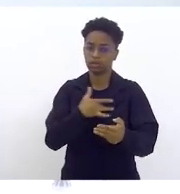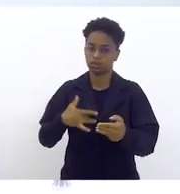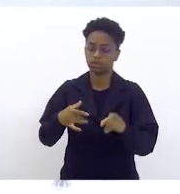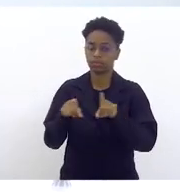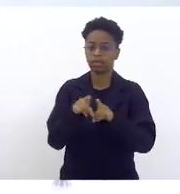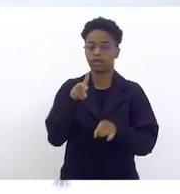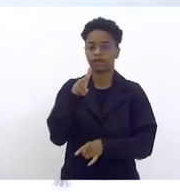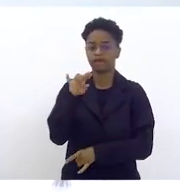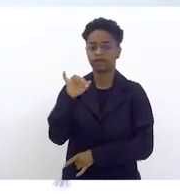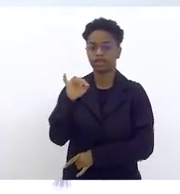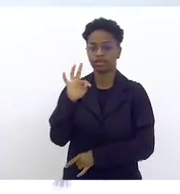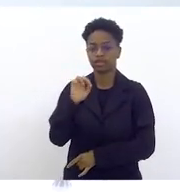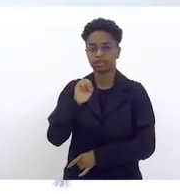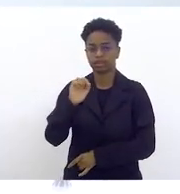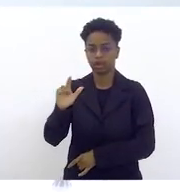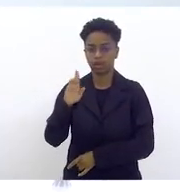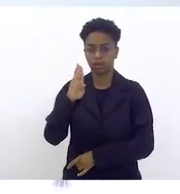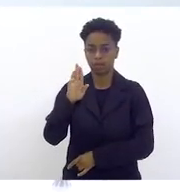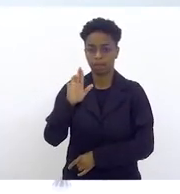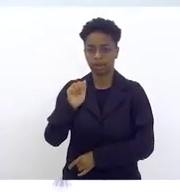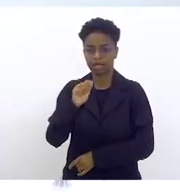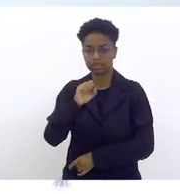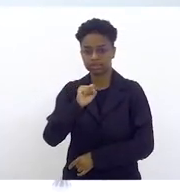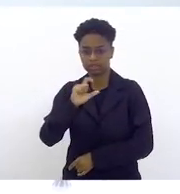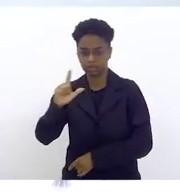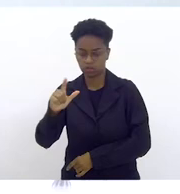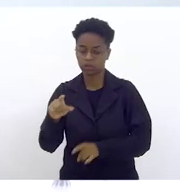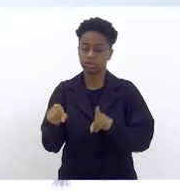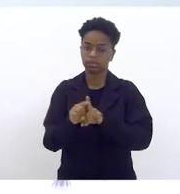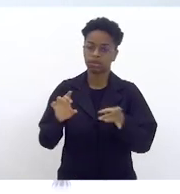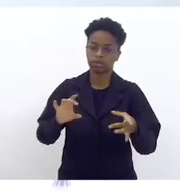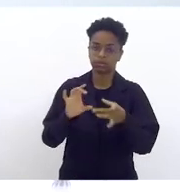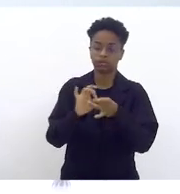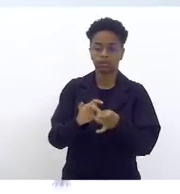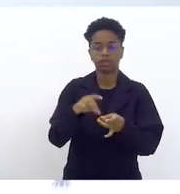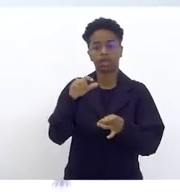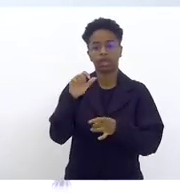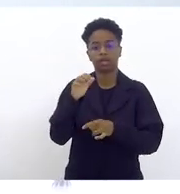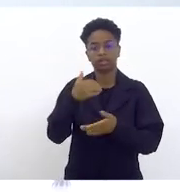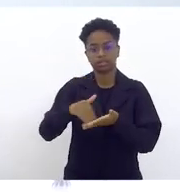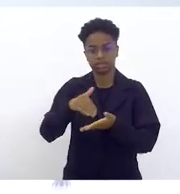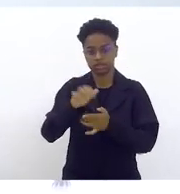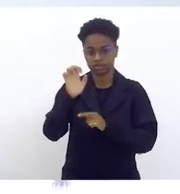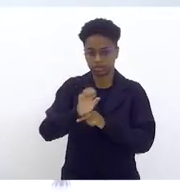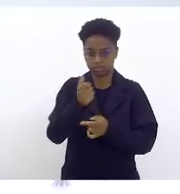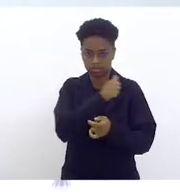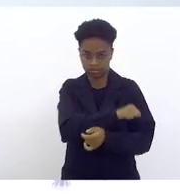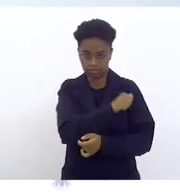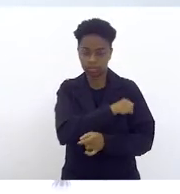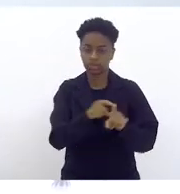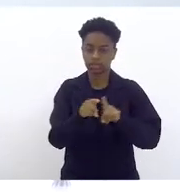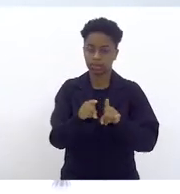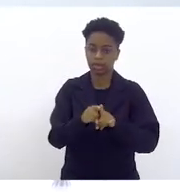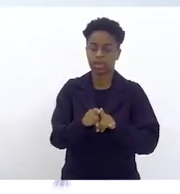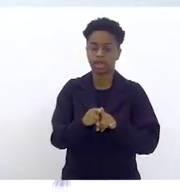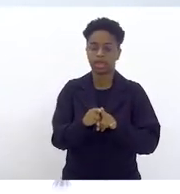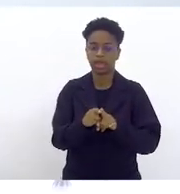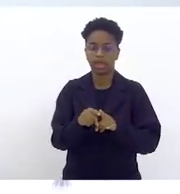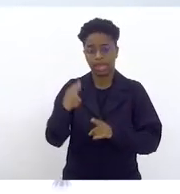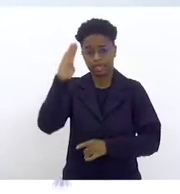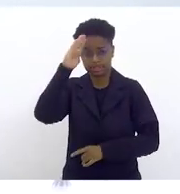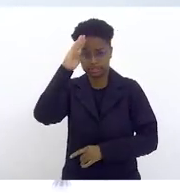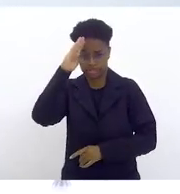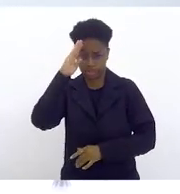Vital Brasil ligado à secretaria do estado da Saúde do Rio de Janeiro e ligada às Forças Armadas o laboratório químico e farmacêutico do exército